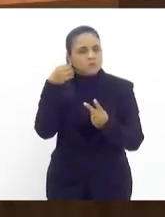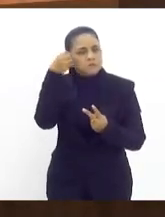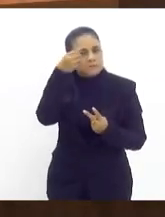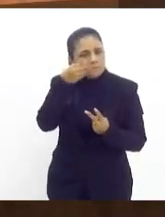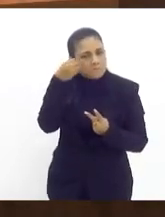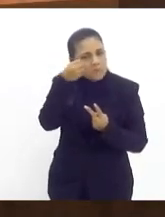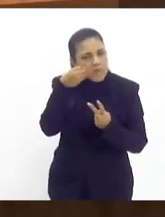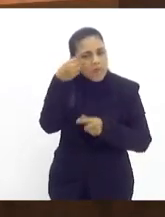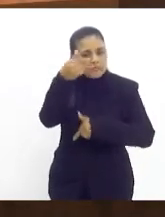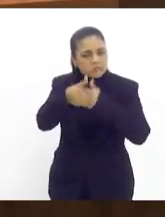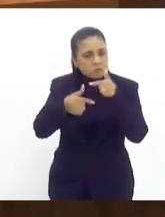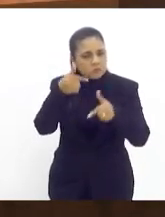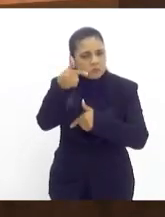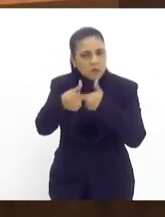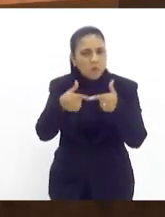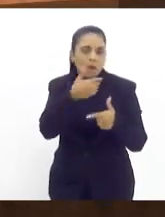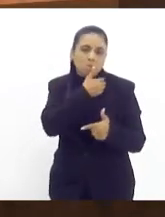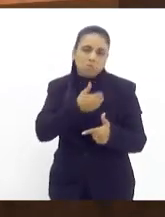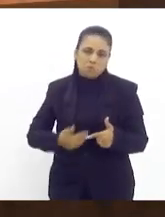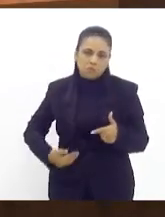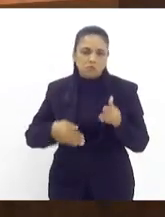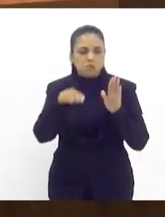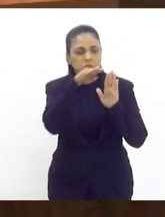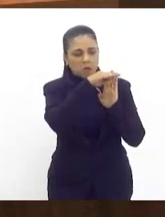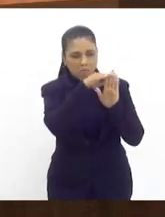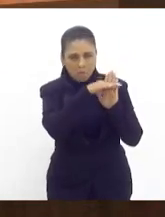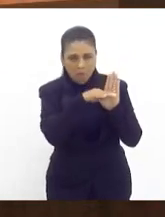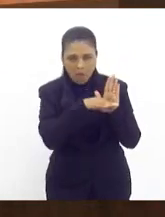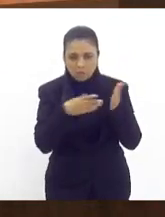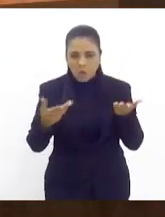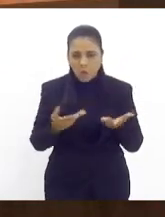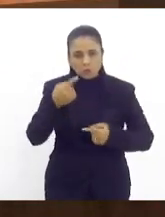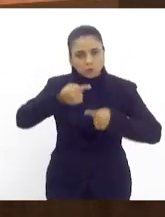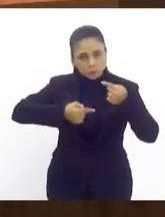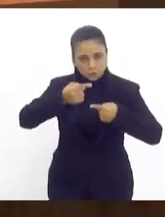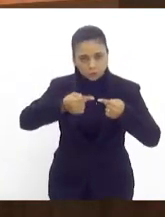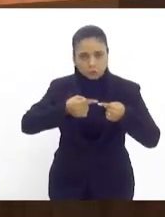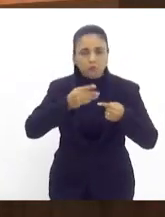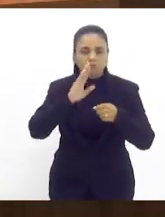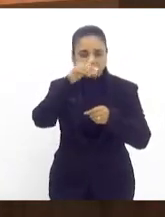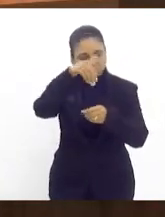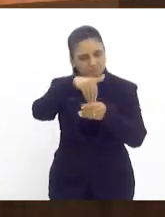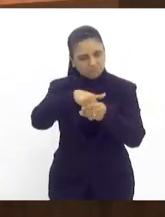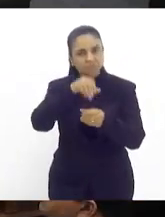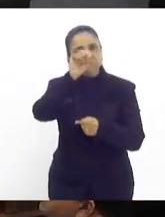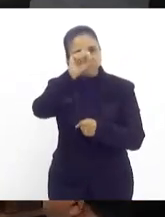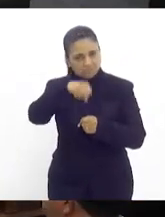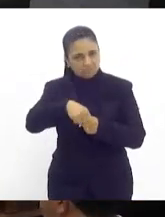experiência com a matéria, com a pauta, o que justifica o nosso voto com louvor. Meu voto é favorável, senhora